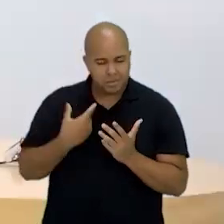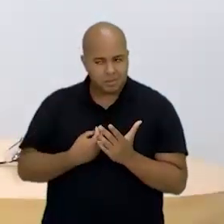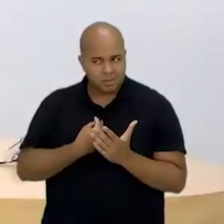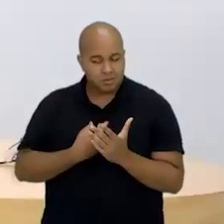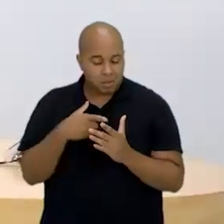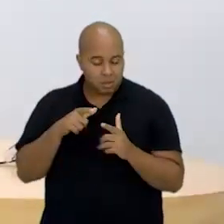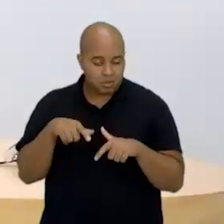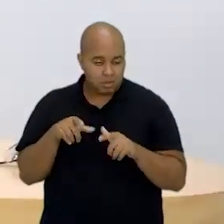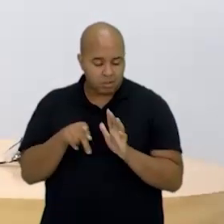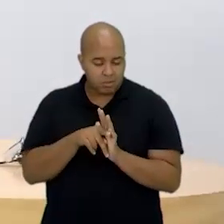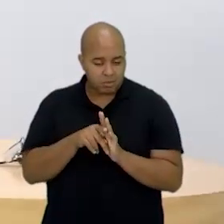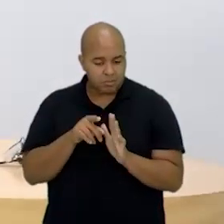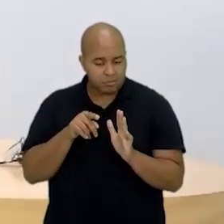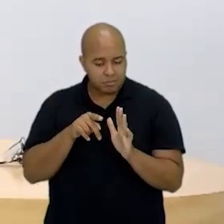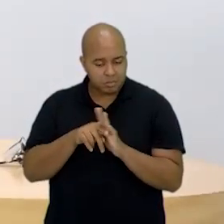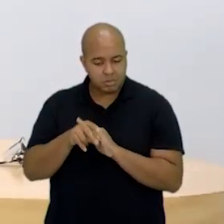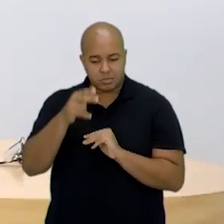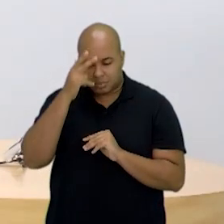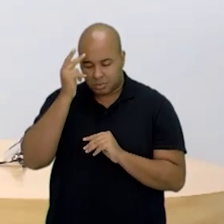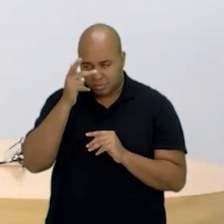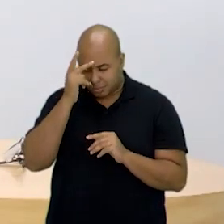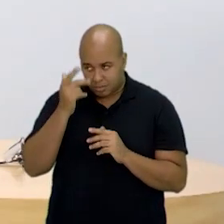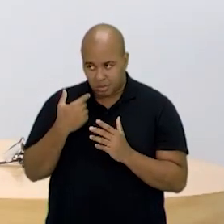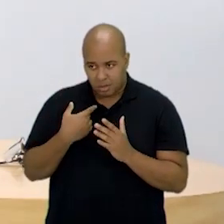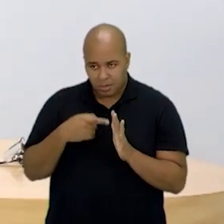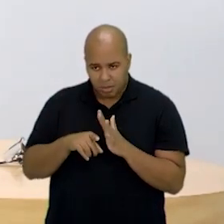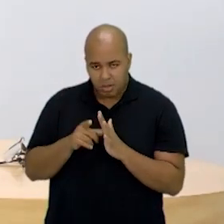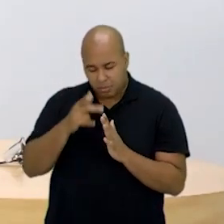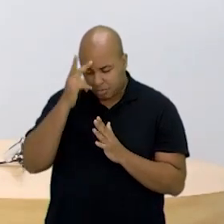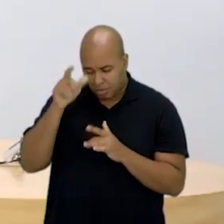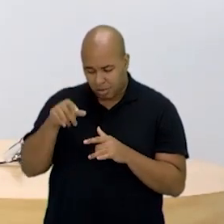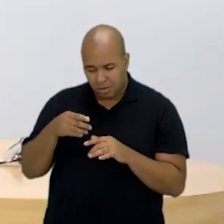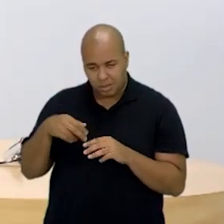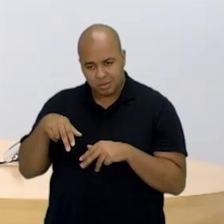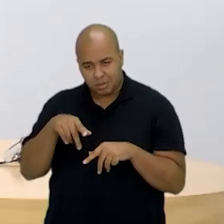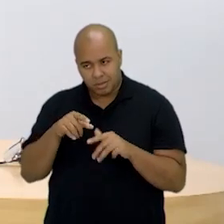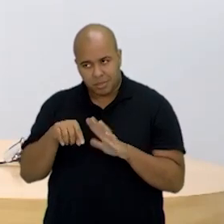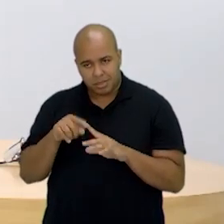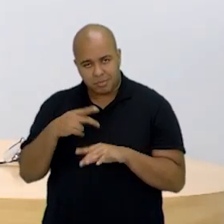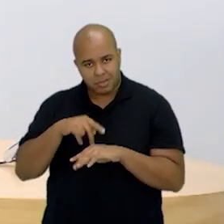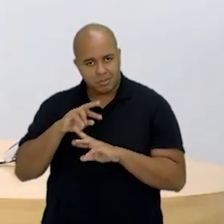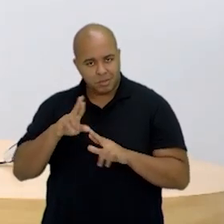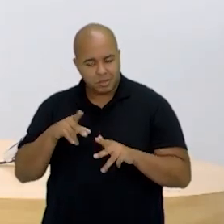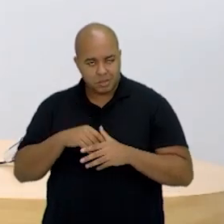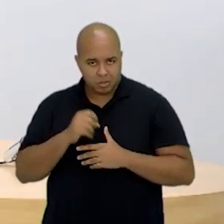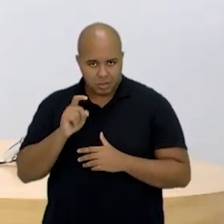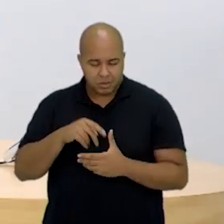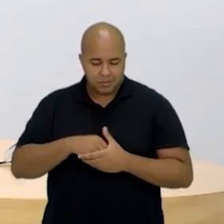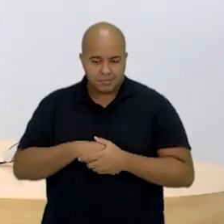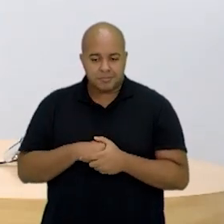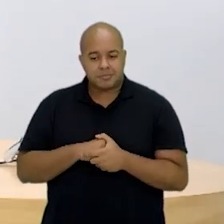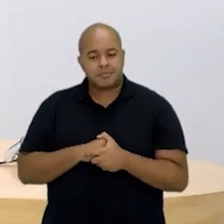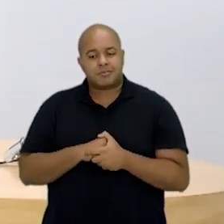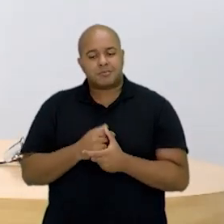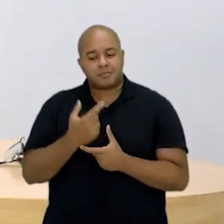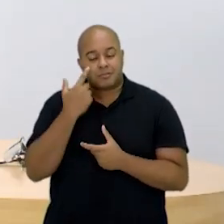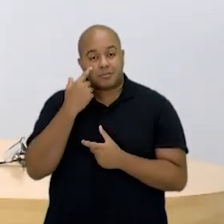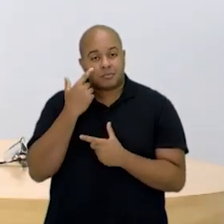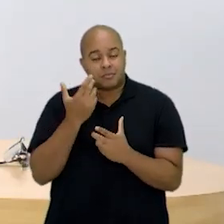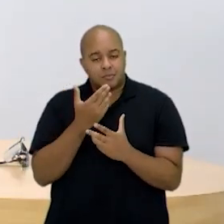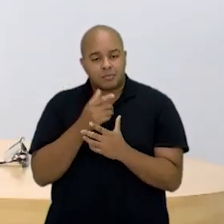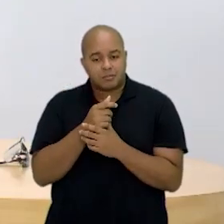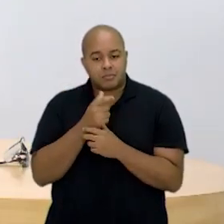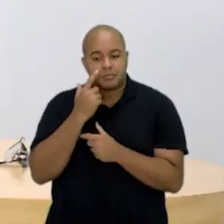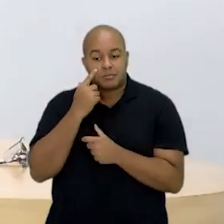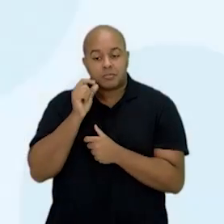pessoas que moram ali eles vão fazer perguntas para pessoas que estão ali mas que estão de outros países Tudo bem então vamos ver agora